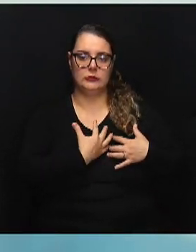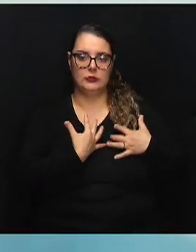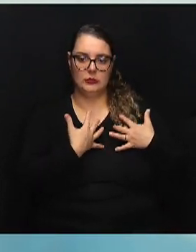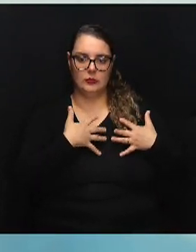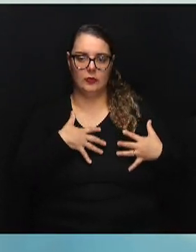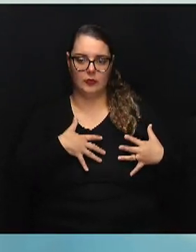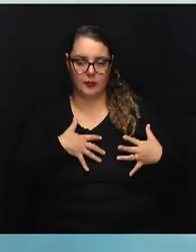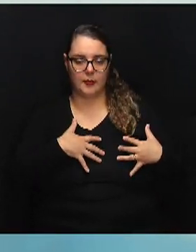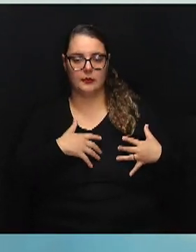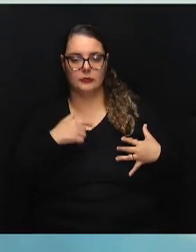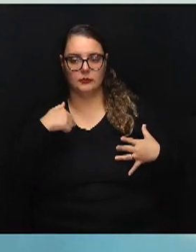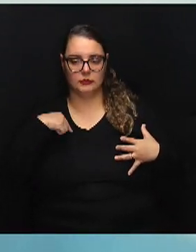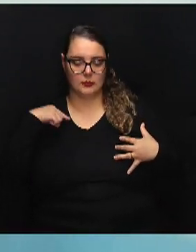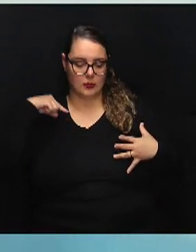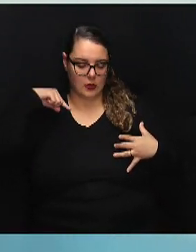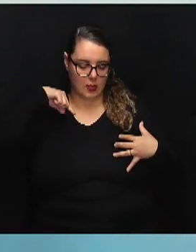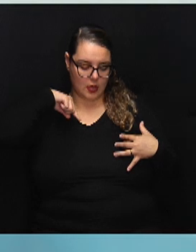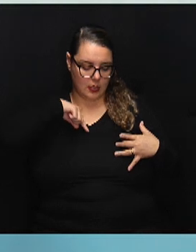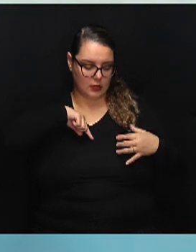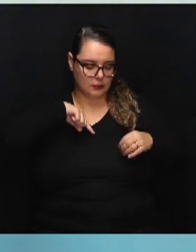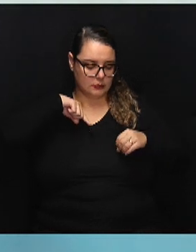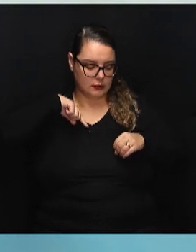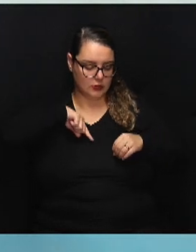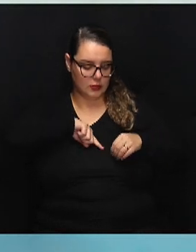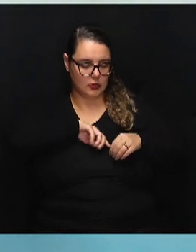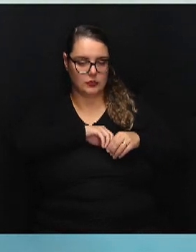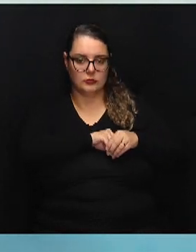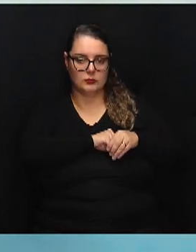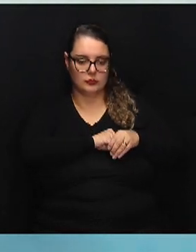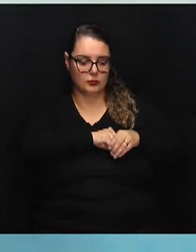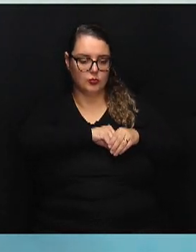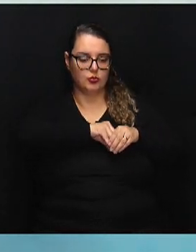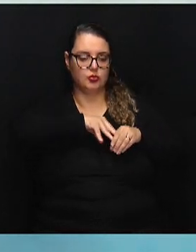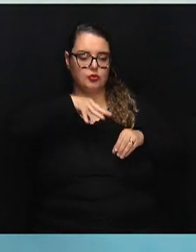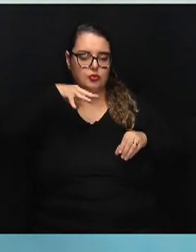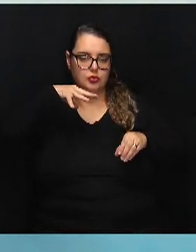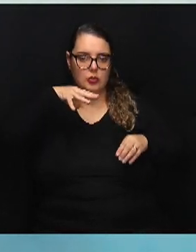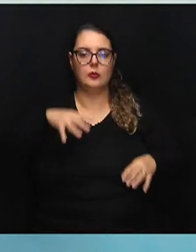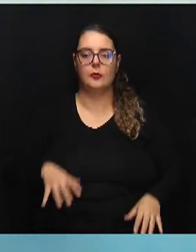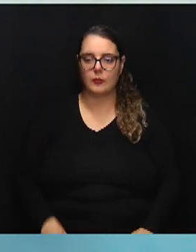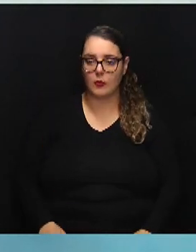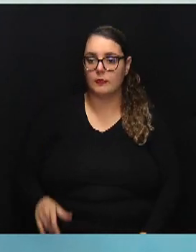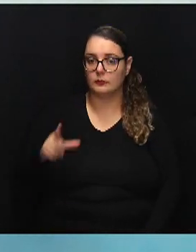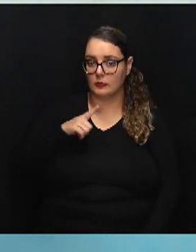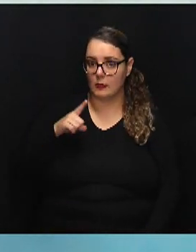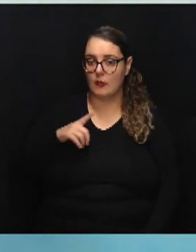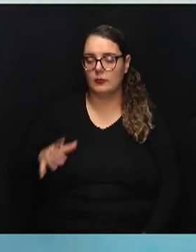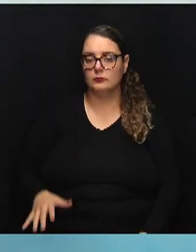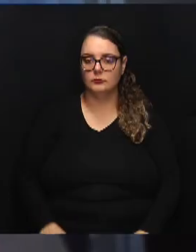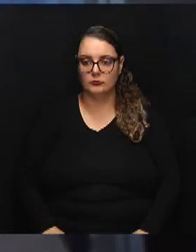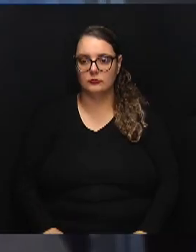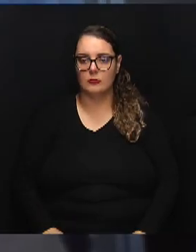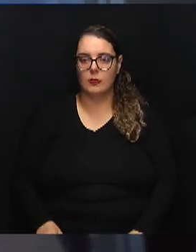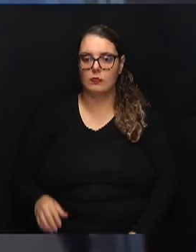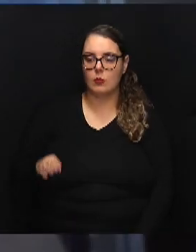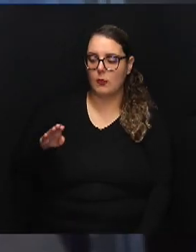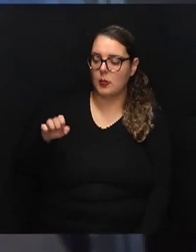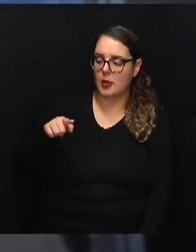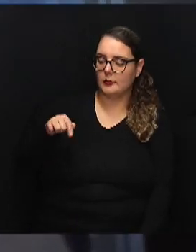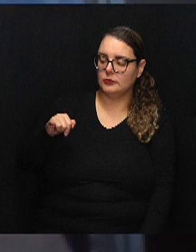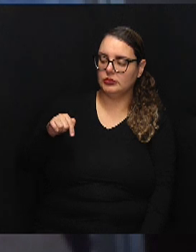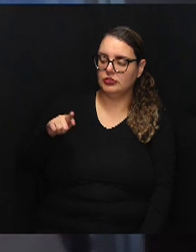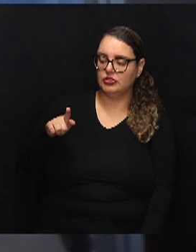eu vou com um catéter e desobstruo, né? Então, esse catéter, ele tem uma bexiguinha na